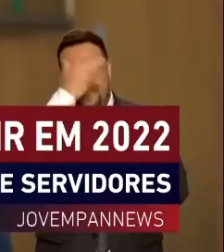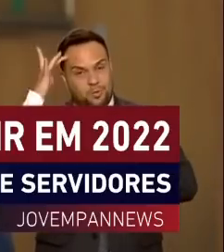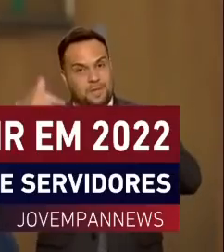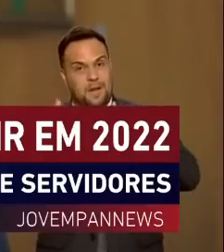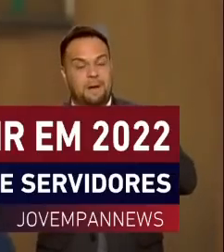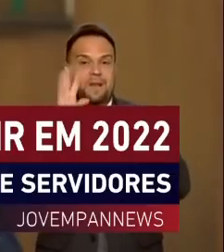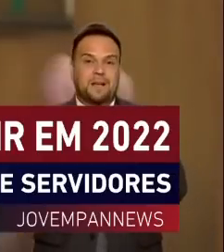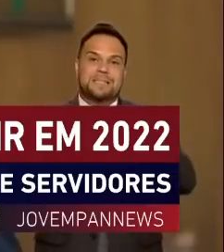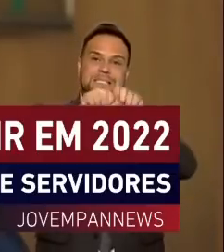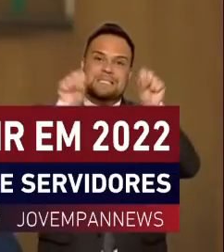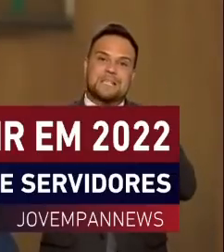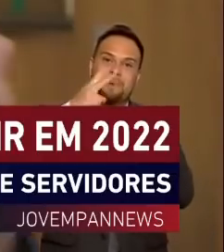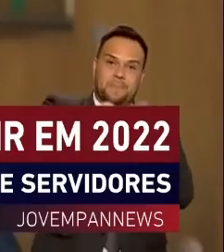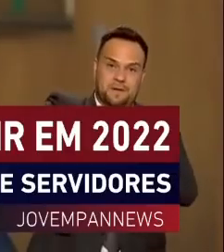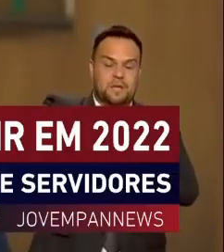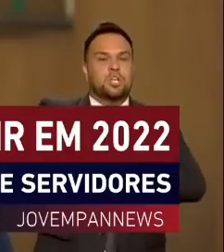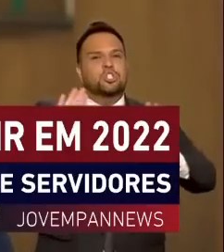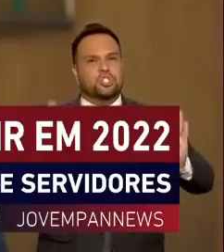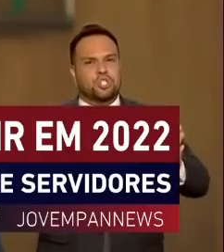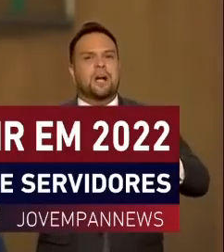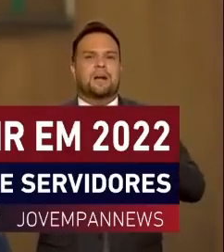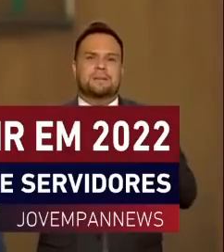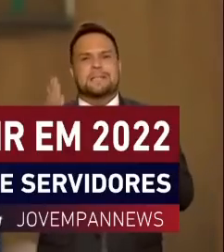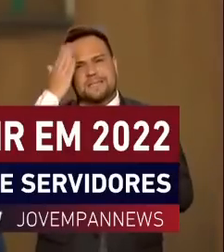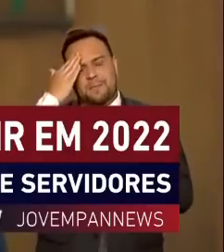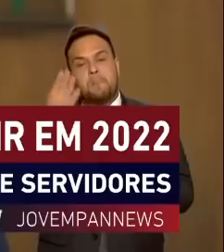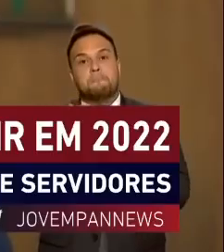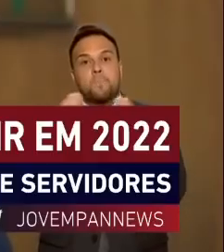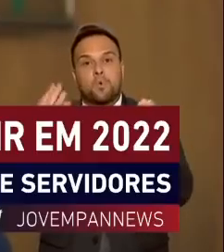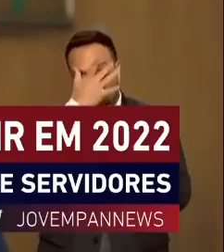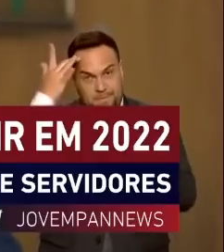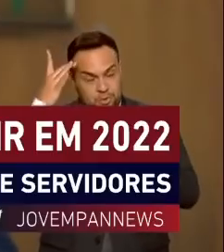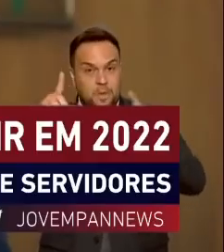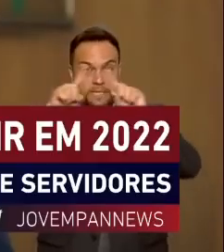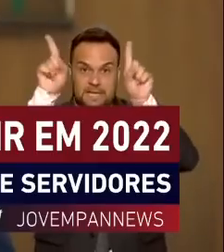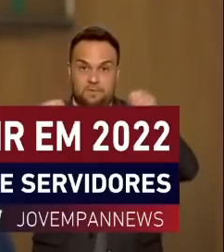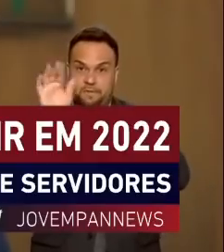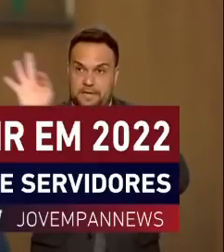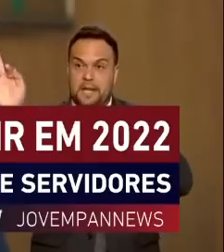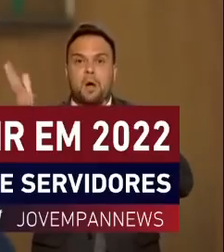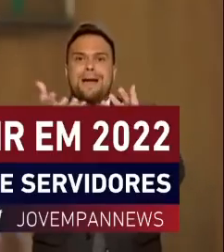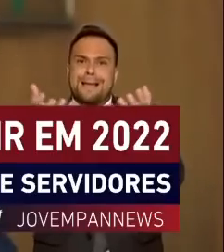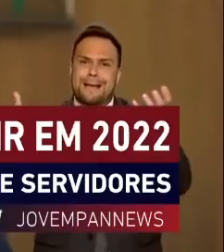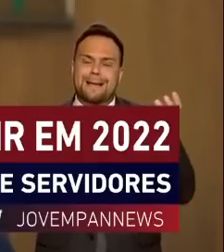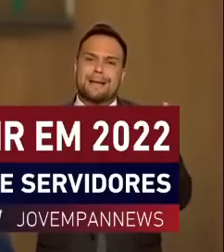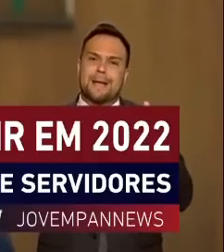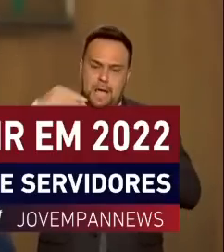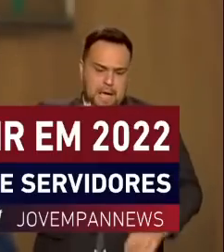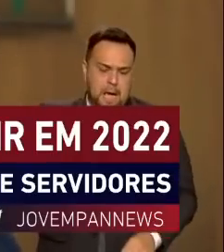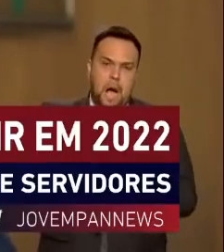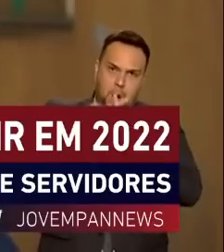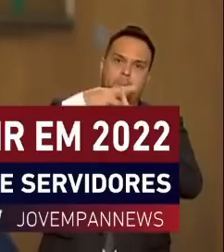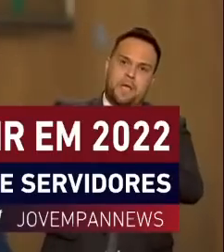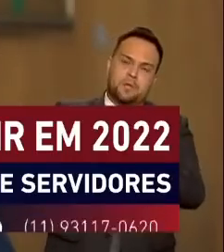penitenciário. Bem, houve uma grita geral, muitos servidores querem aumento também, eu acho que todos merecem aumento, todos merecem realmente,